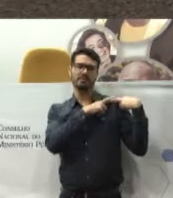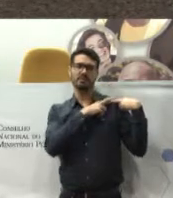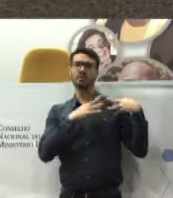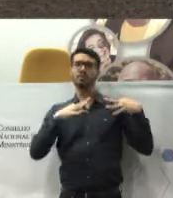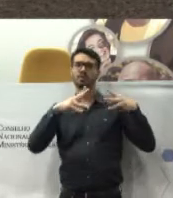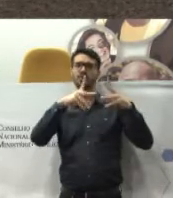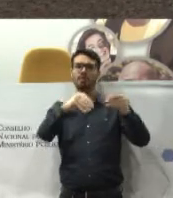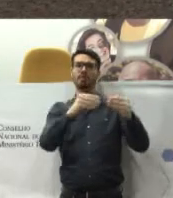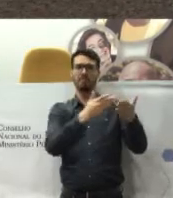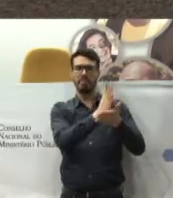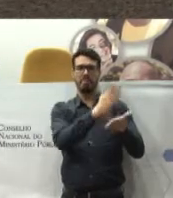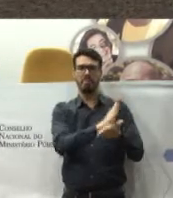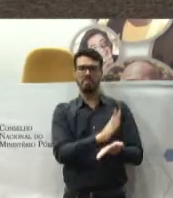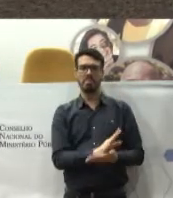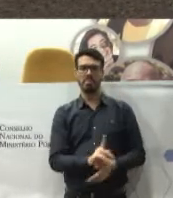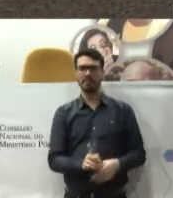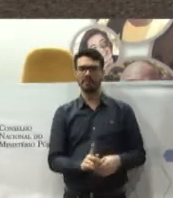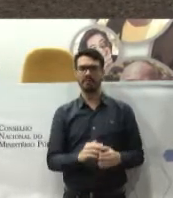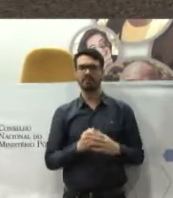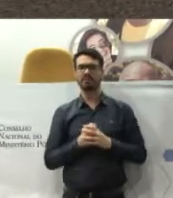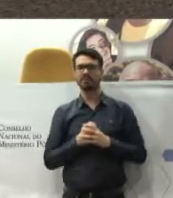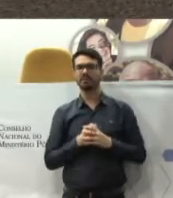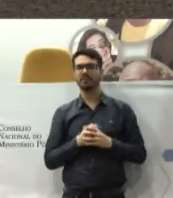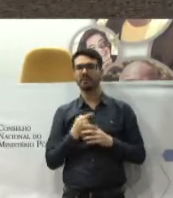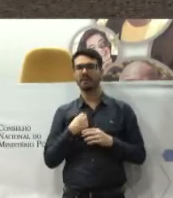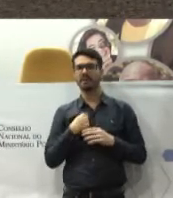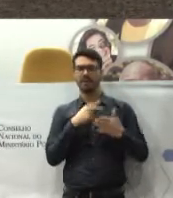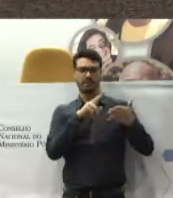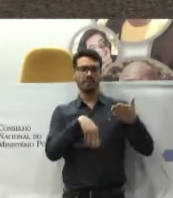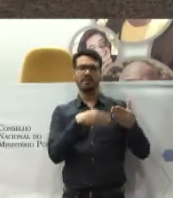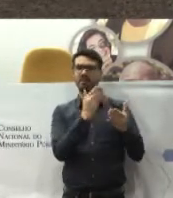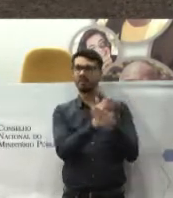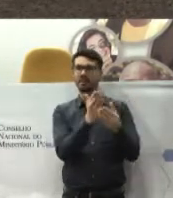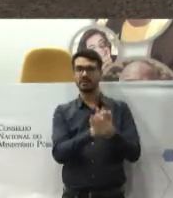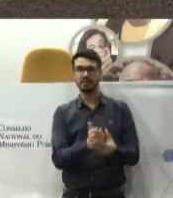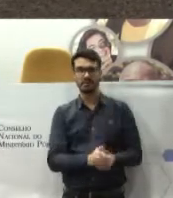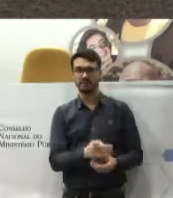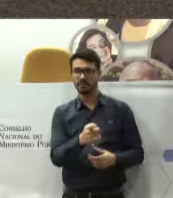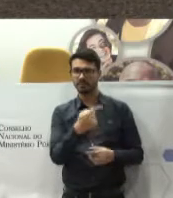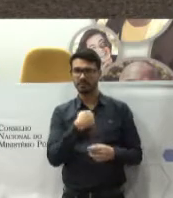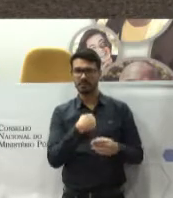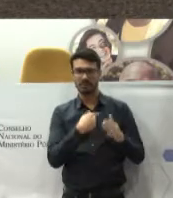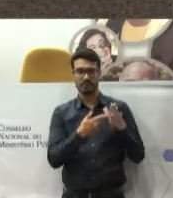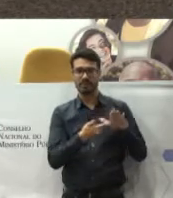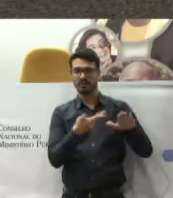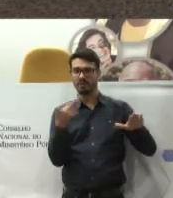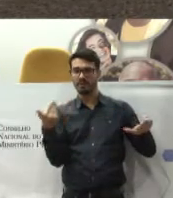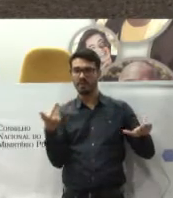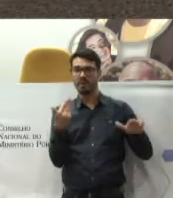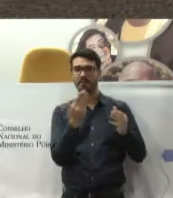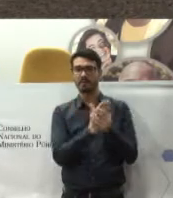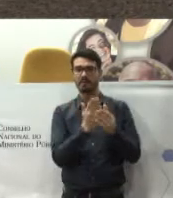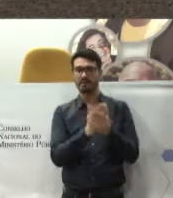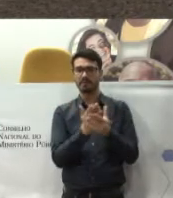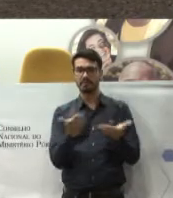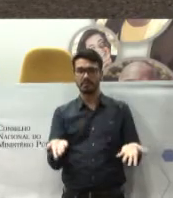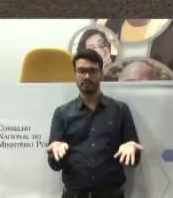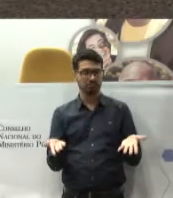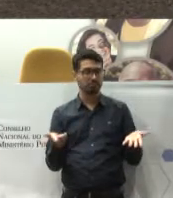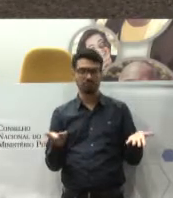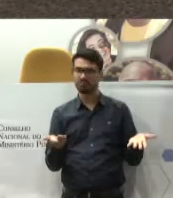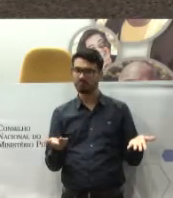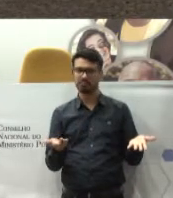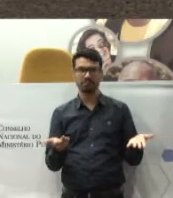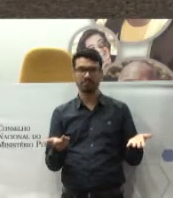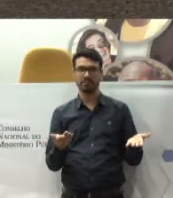concedesse tudo, mas, enfim, eu só vi o que estava no processo, porque, afinal, o que está fora do processo não está no mundo.